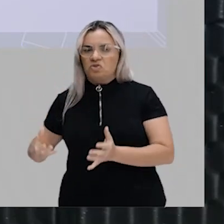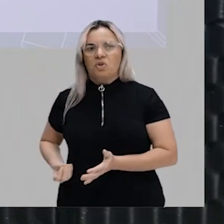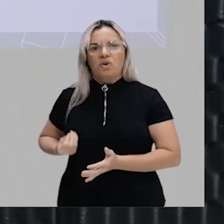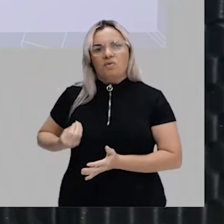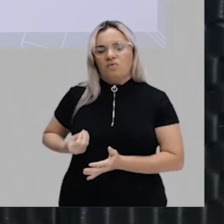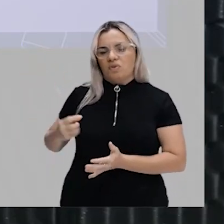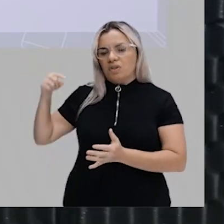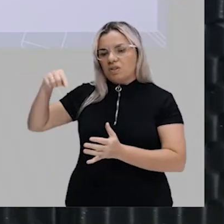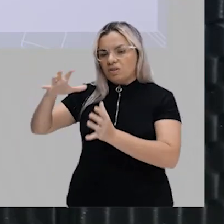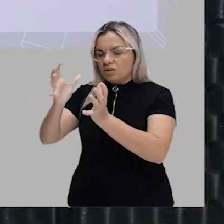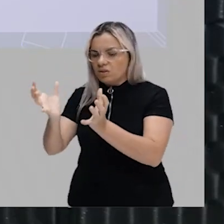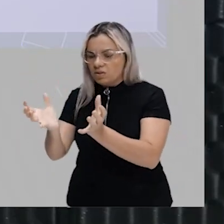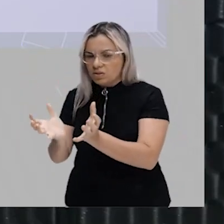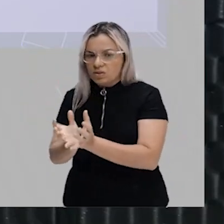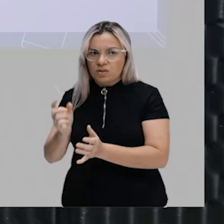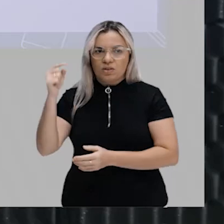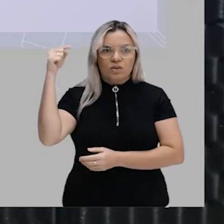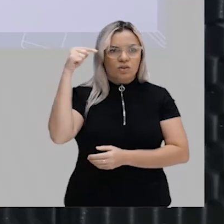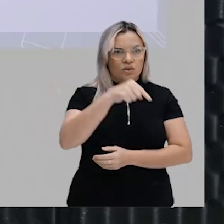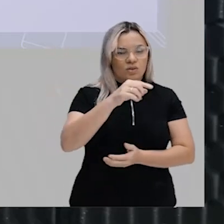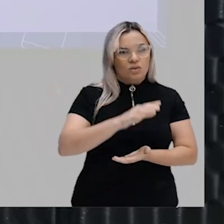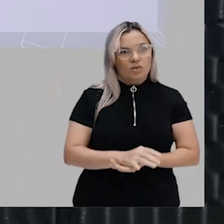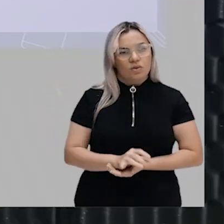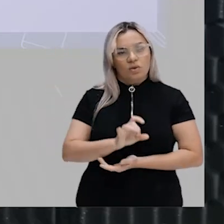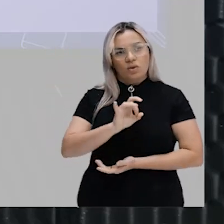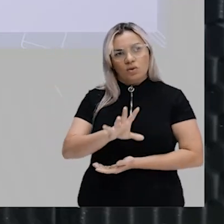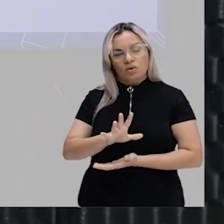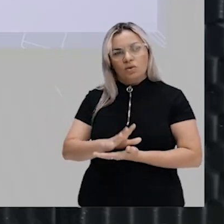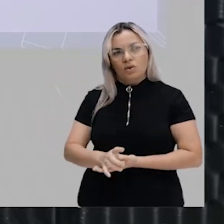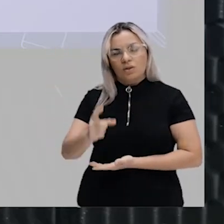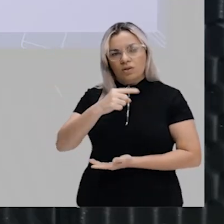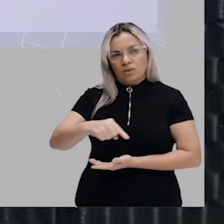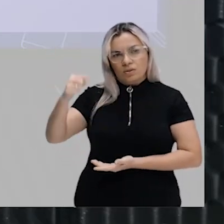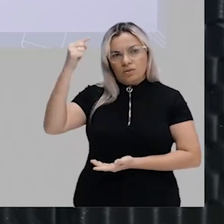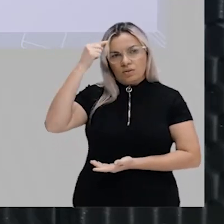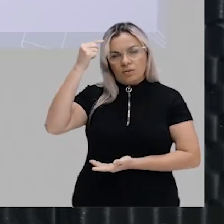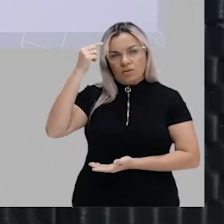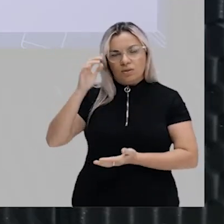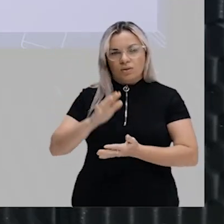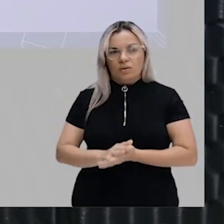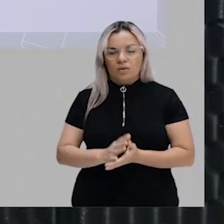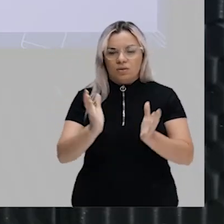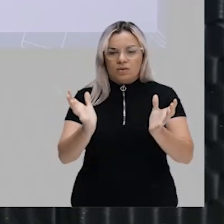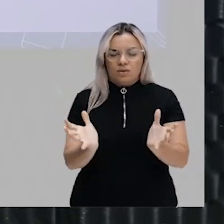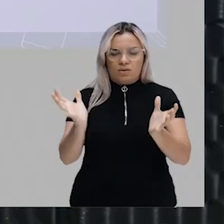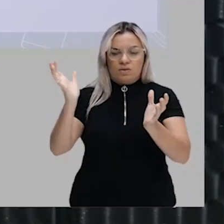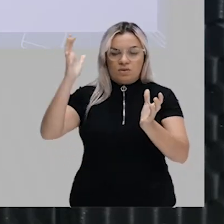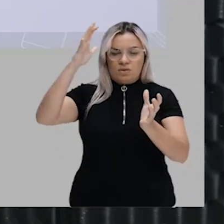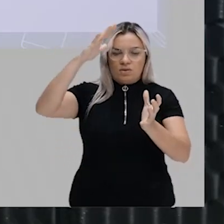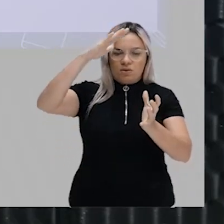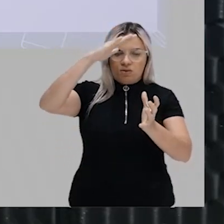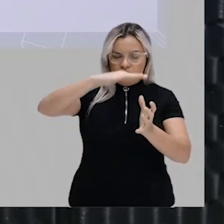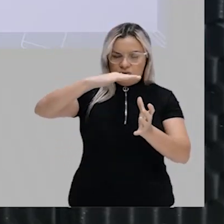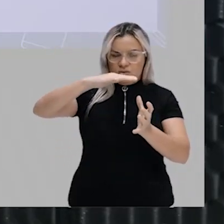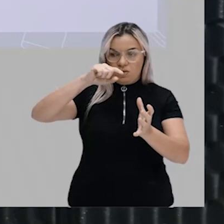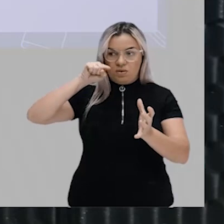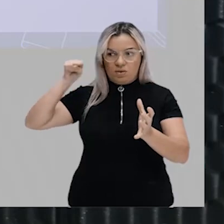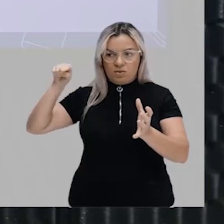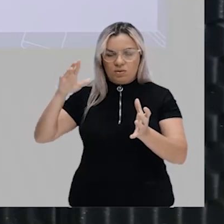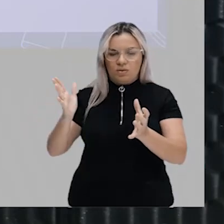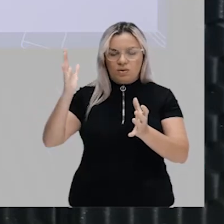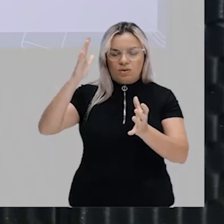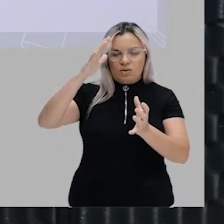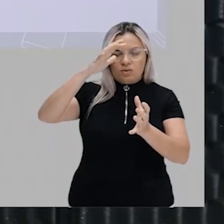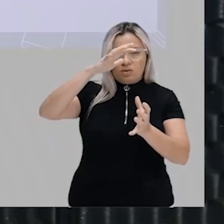micro-organismos. Só que o Needham disse o seguinte, olha, quando você tampou hermeticamente ali o caldo,